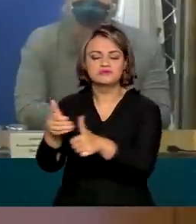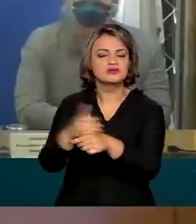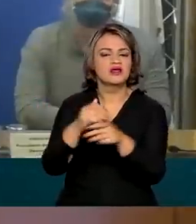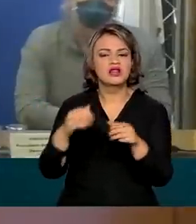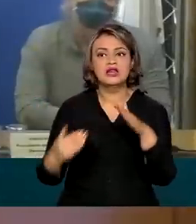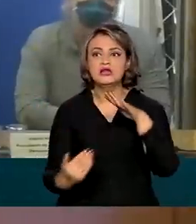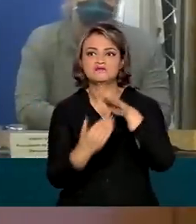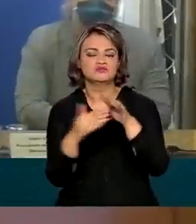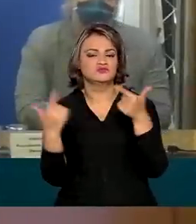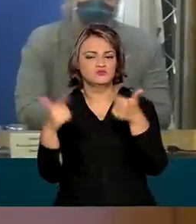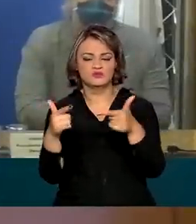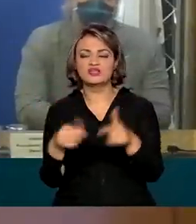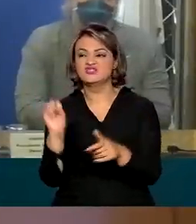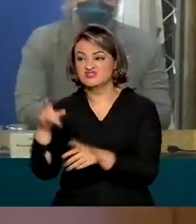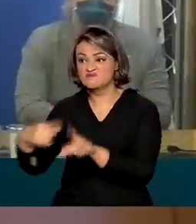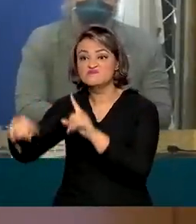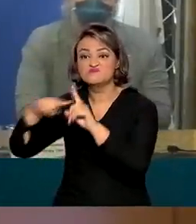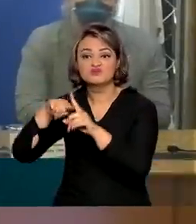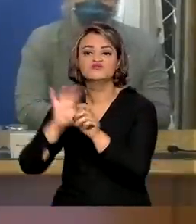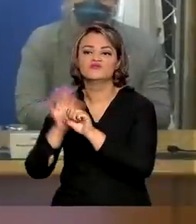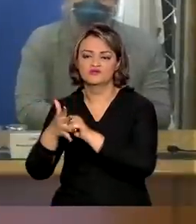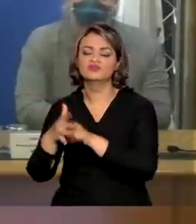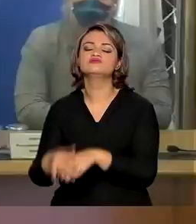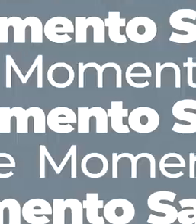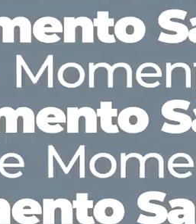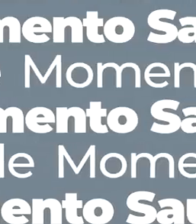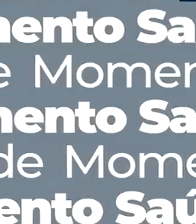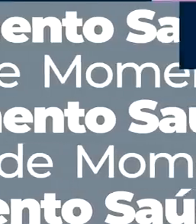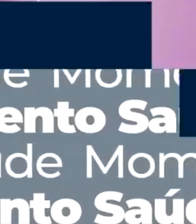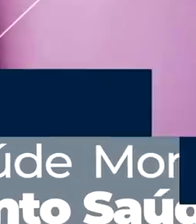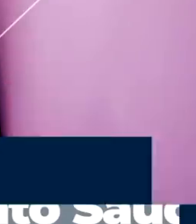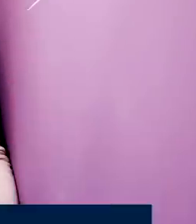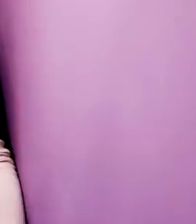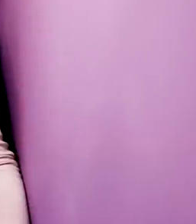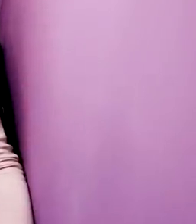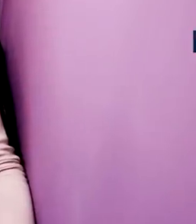atletas realmente positivos percorrer 19